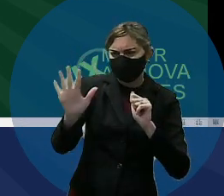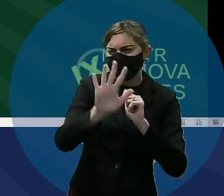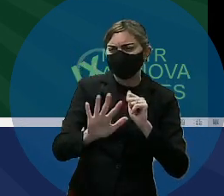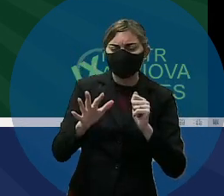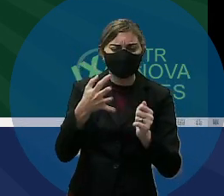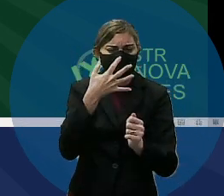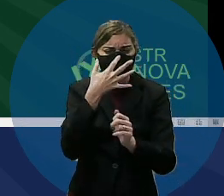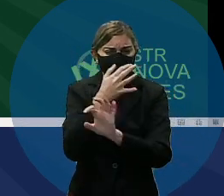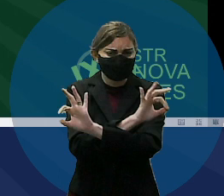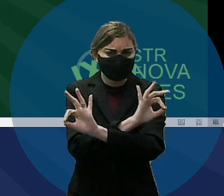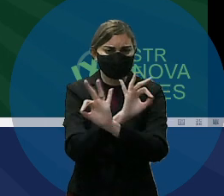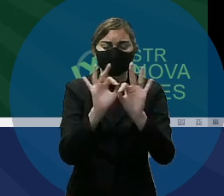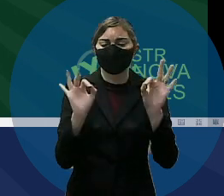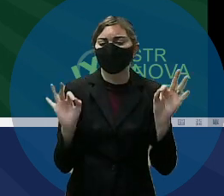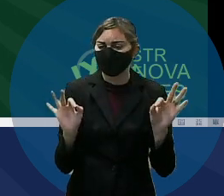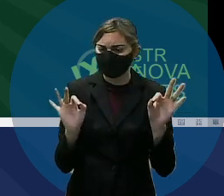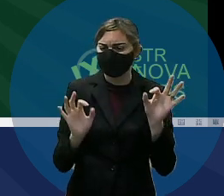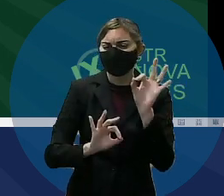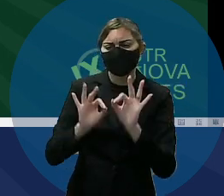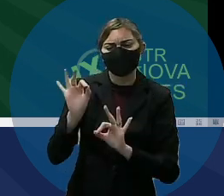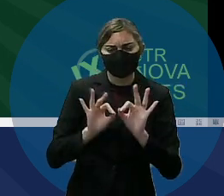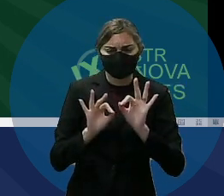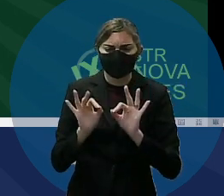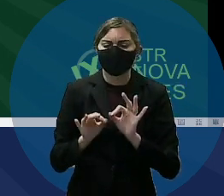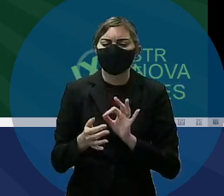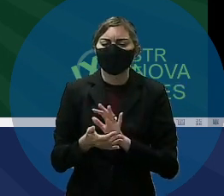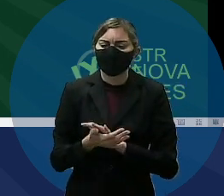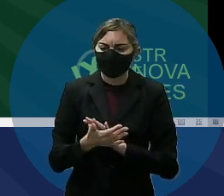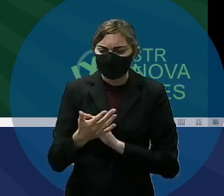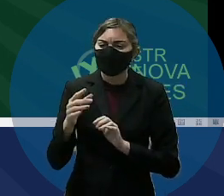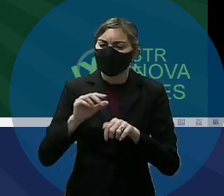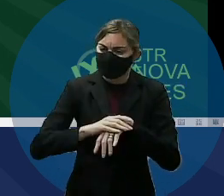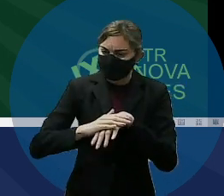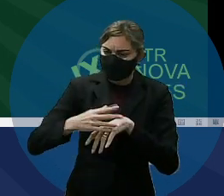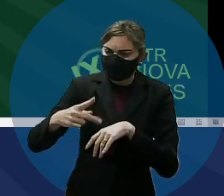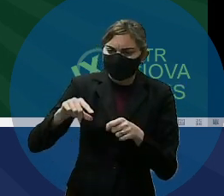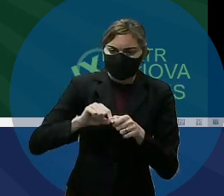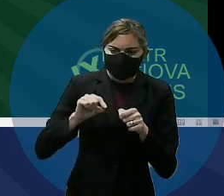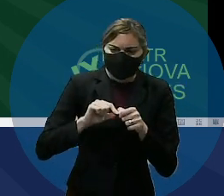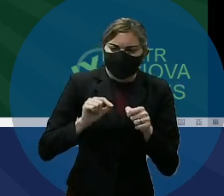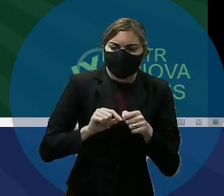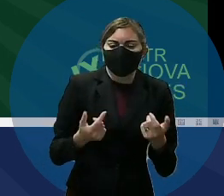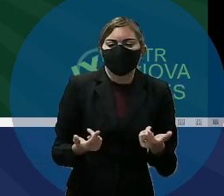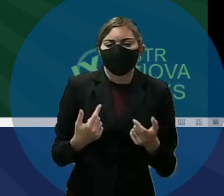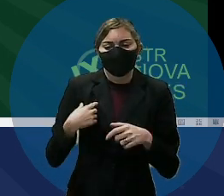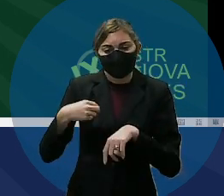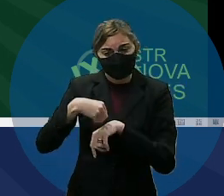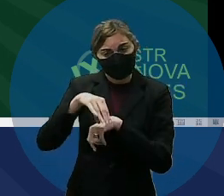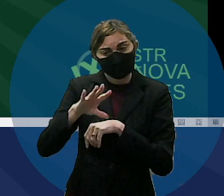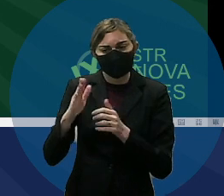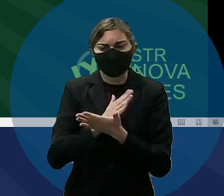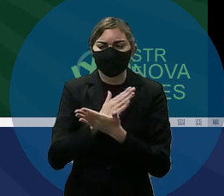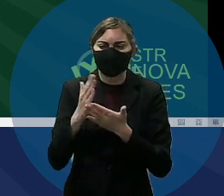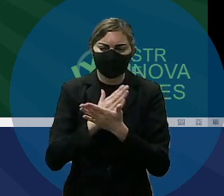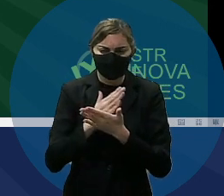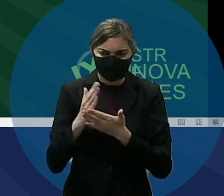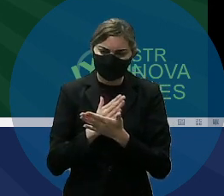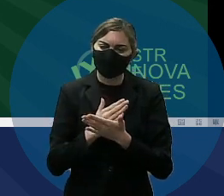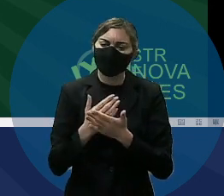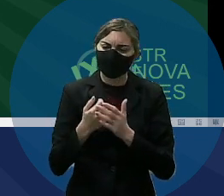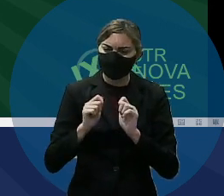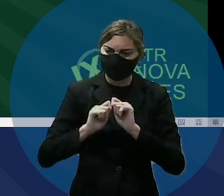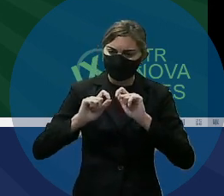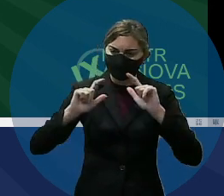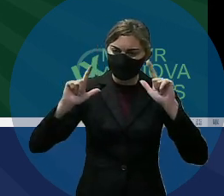é? Que eles confeccionaram. E aí eu trouxe algumas telas, né?